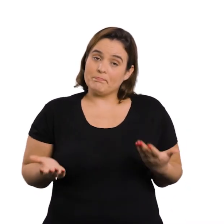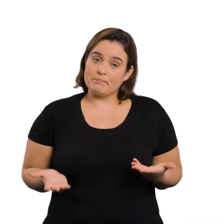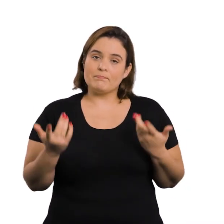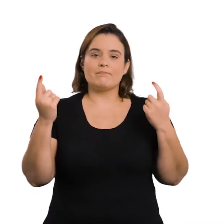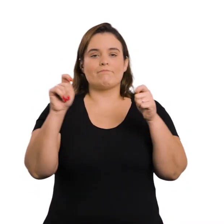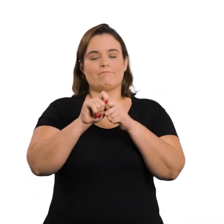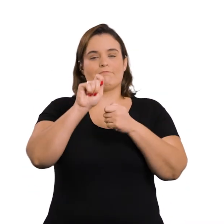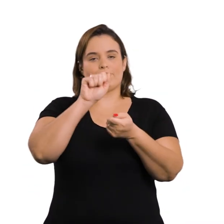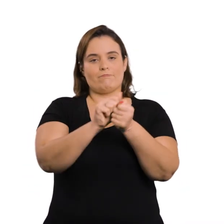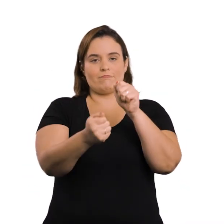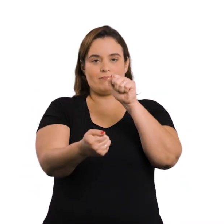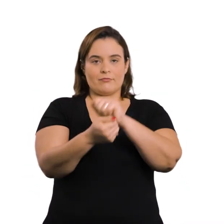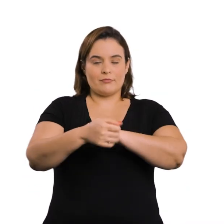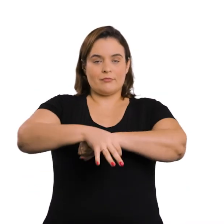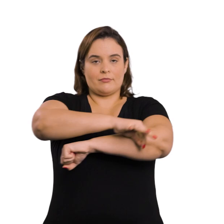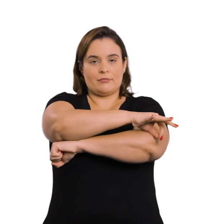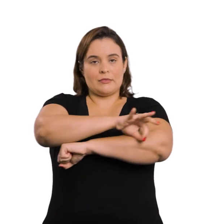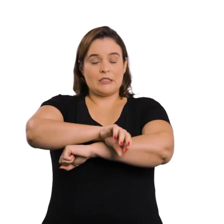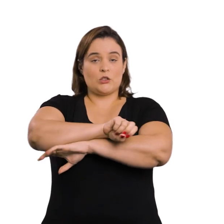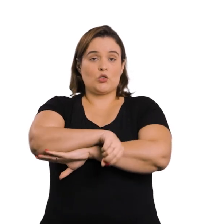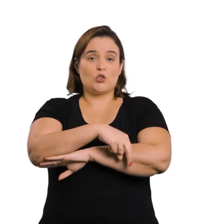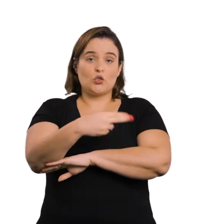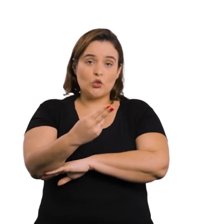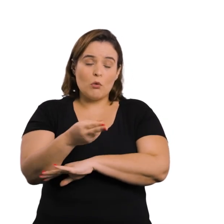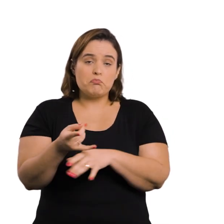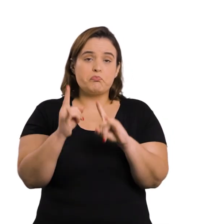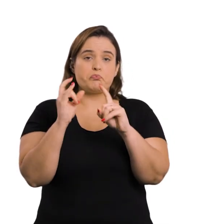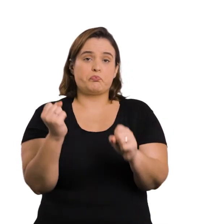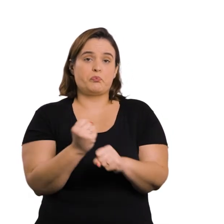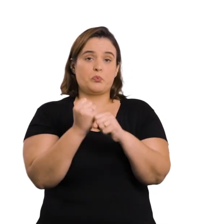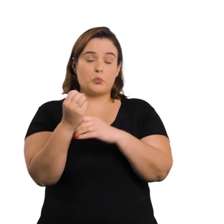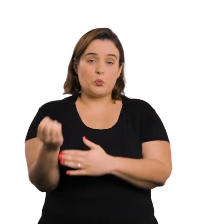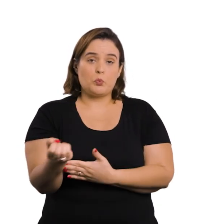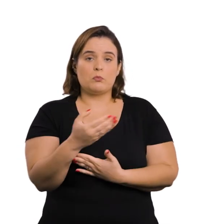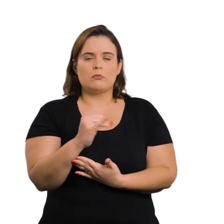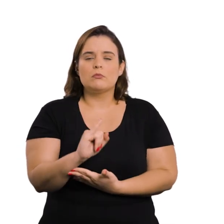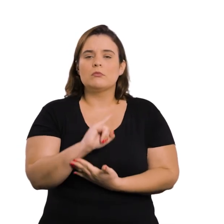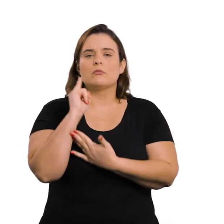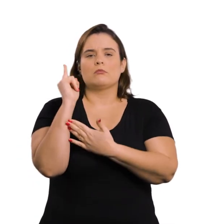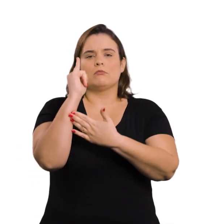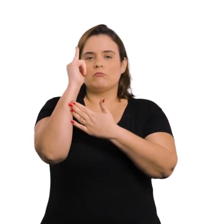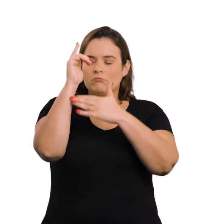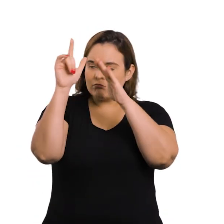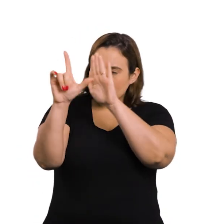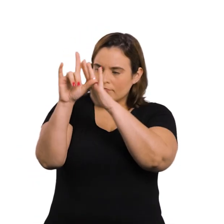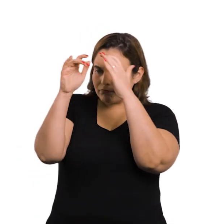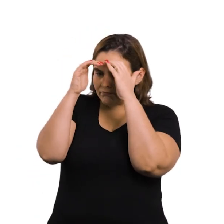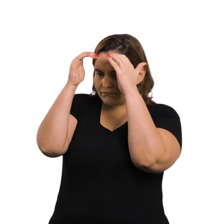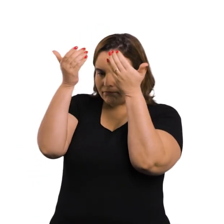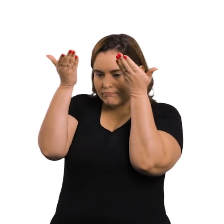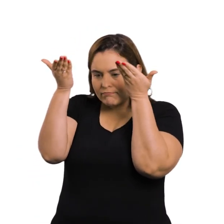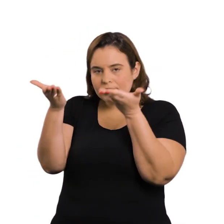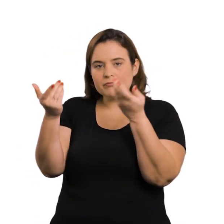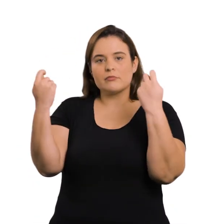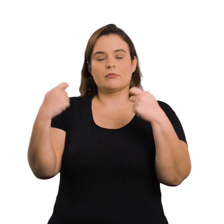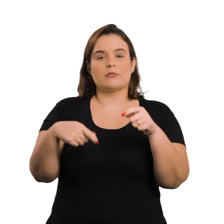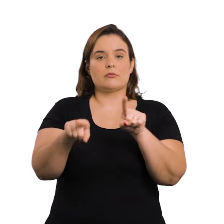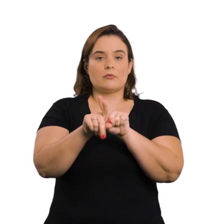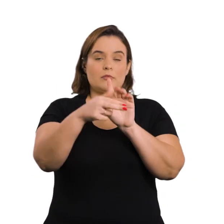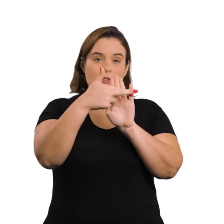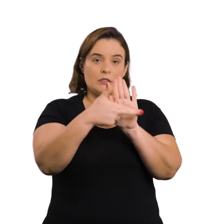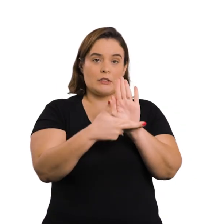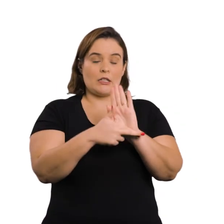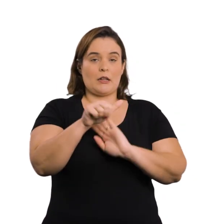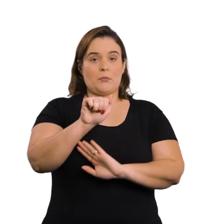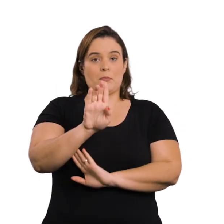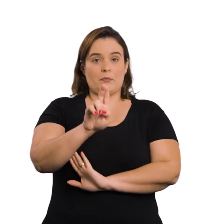para realizar adequações de acessibilidade arquitetônica ou novas construções, é fundamental seguir a legislação vigente